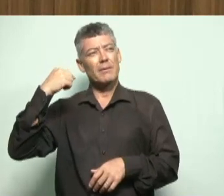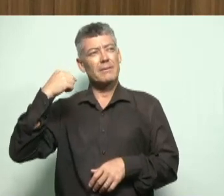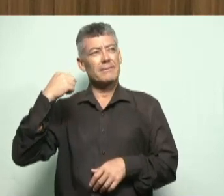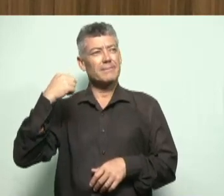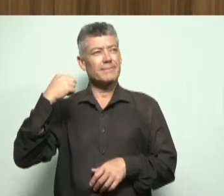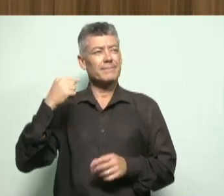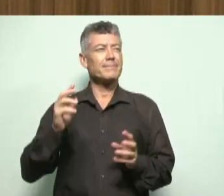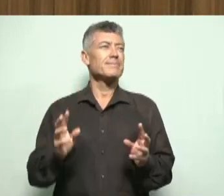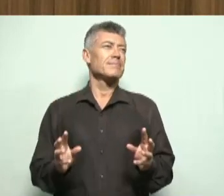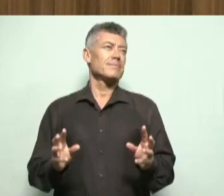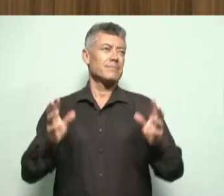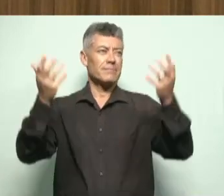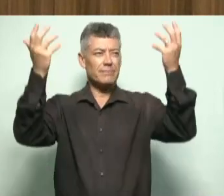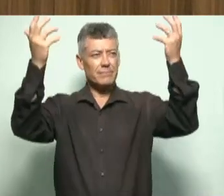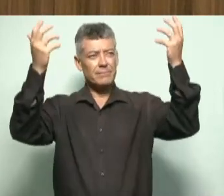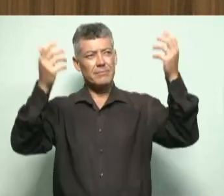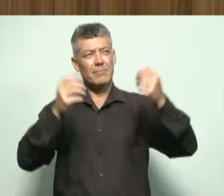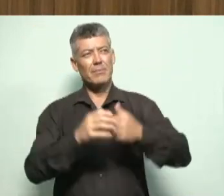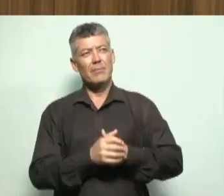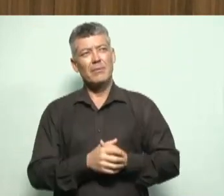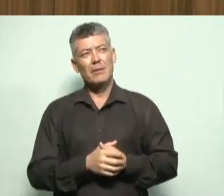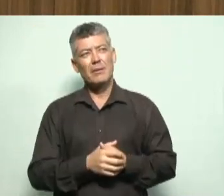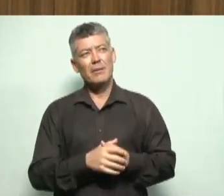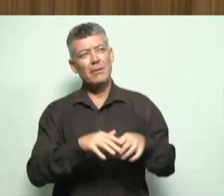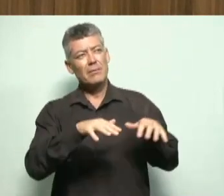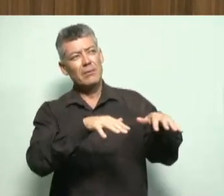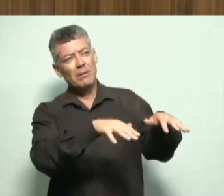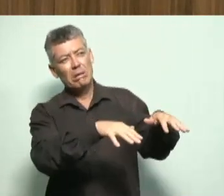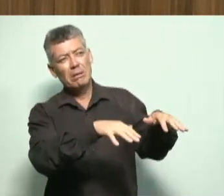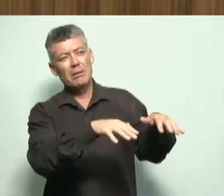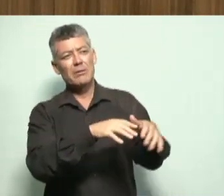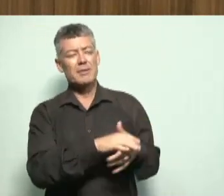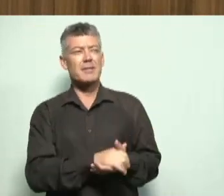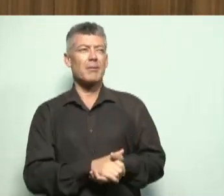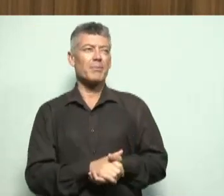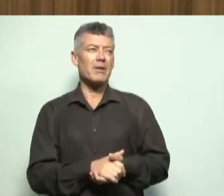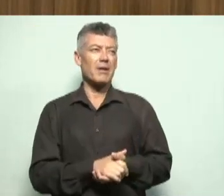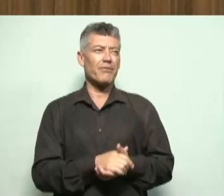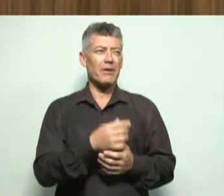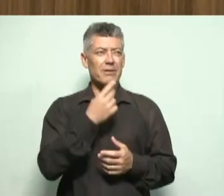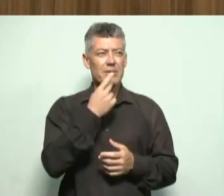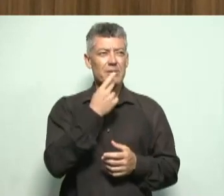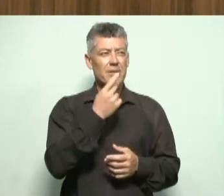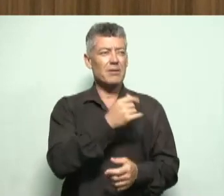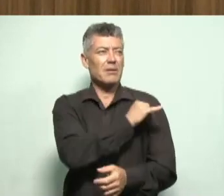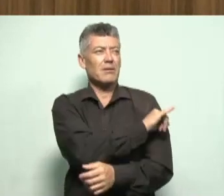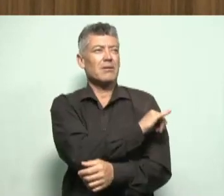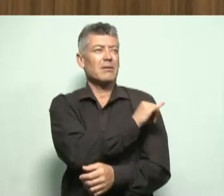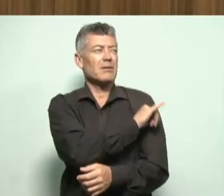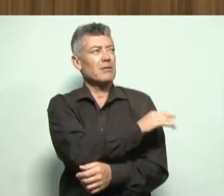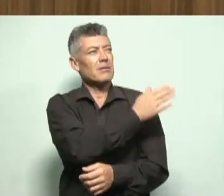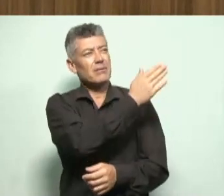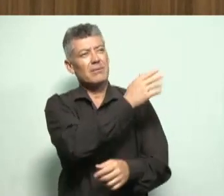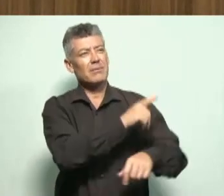no show daquela que se diz uma mega popstar, Madonna, no Rio de Janeiro.